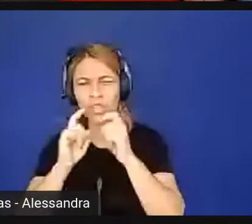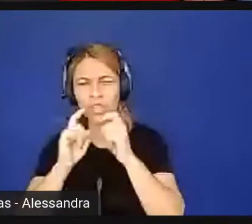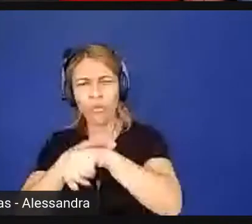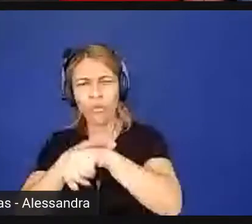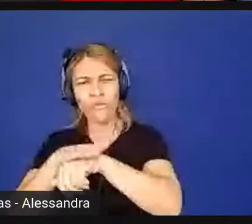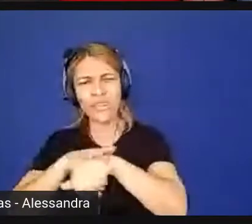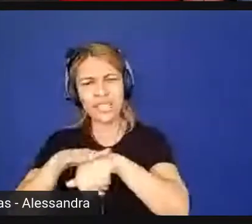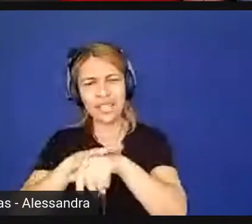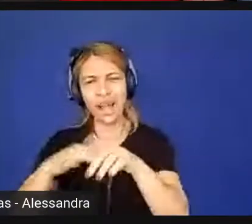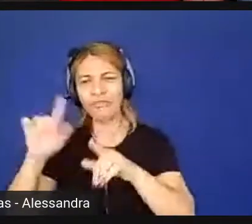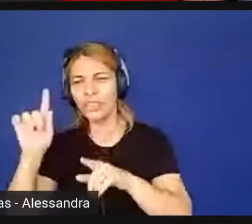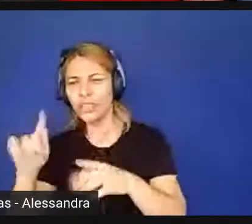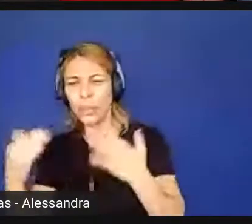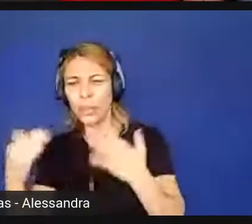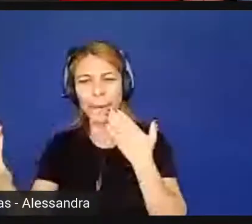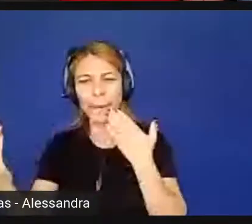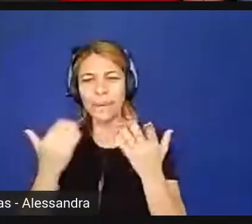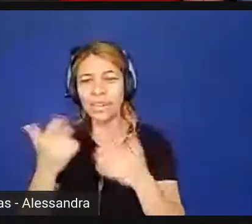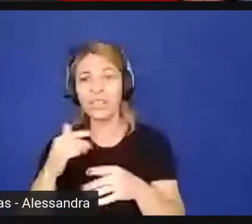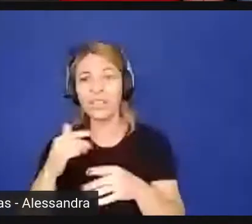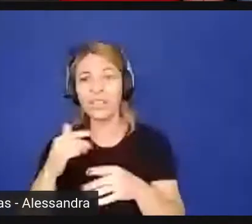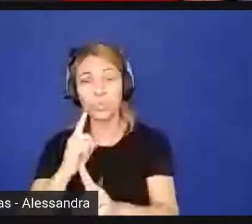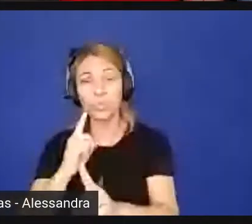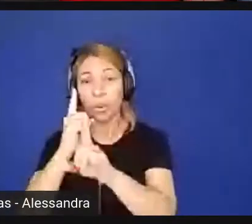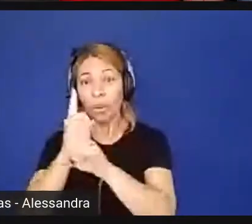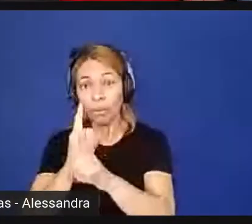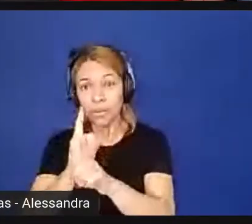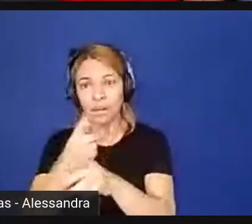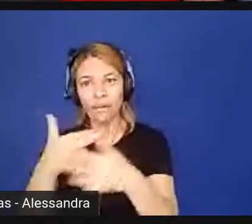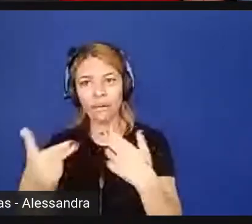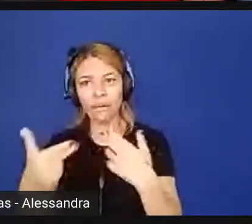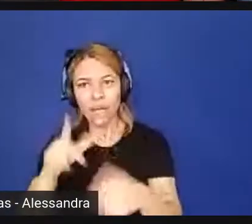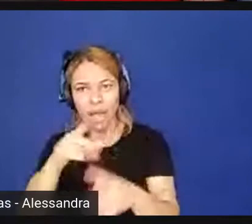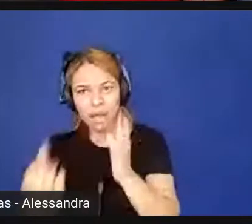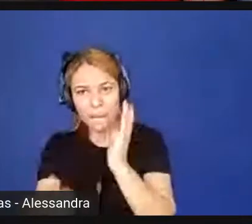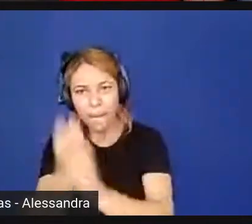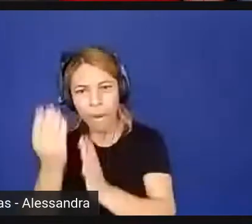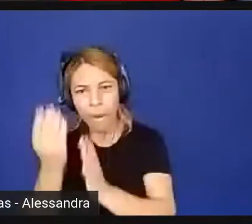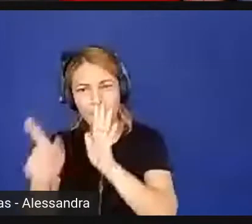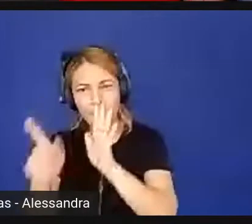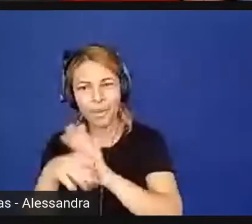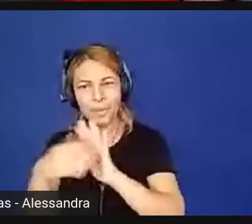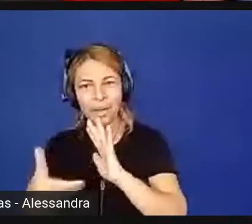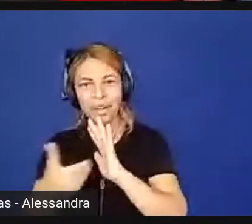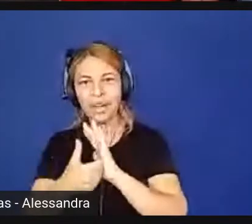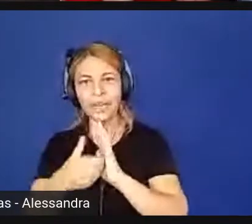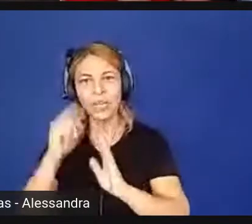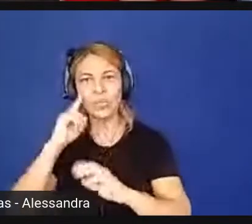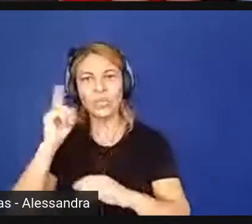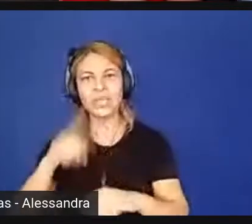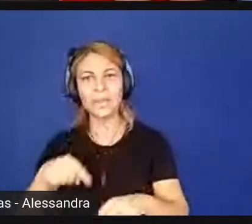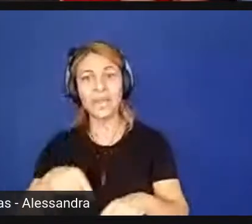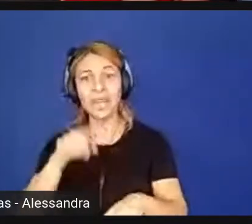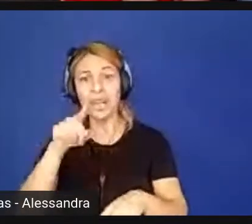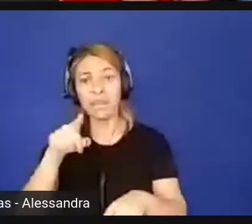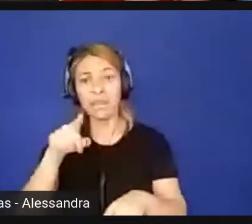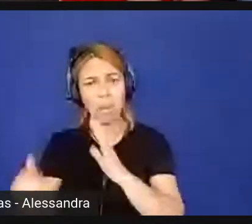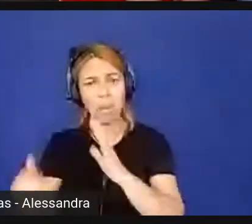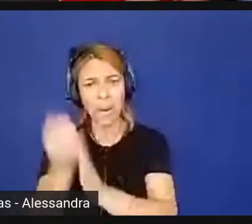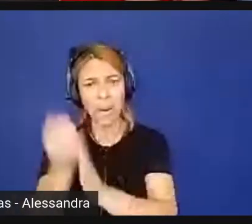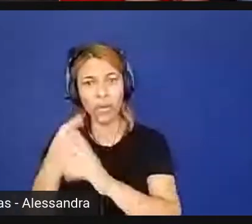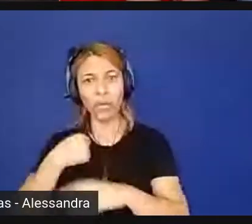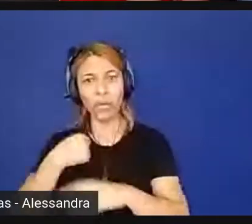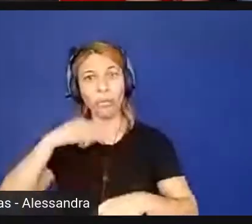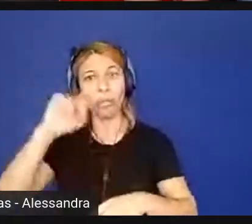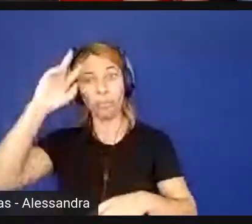gestores, a gente descobria coisas que a gente não sabia que eram produzidas na Câmara. Ou, às vezes, o gestor ficava impressionado porque ele produzia uma coisa que não sabia.